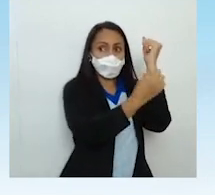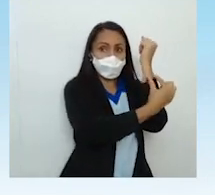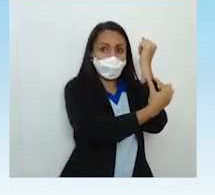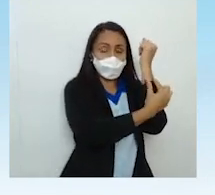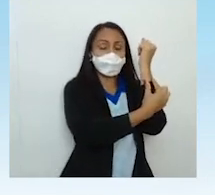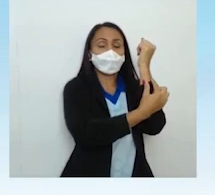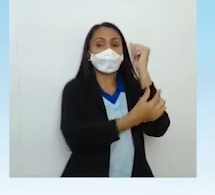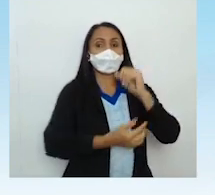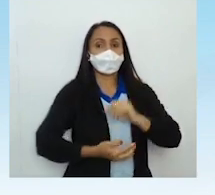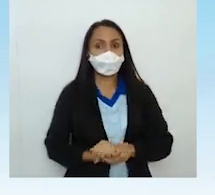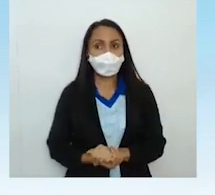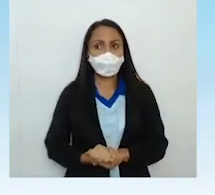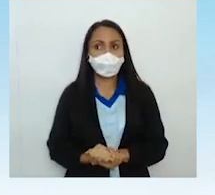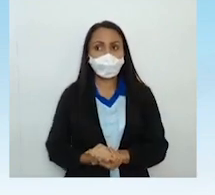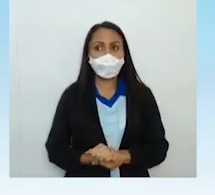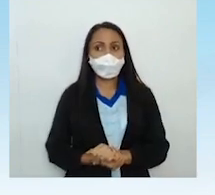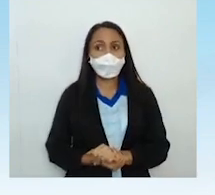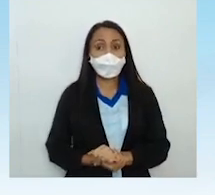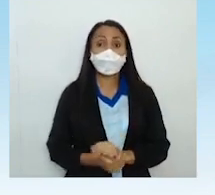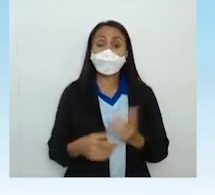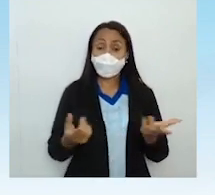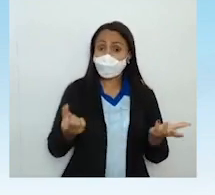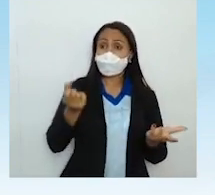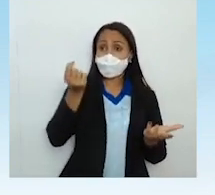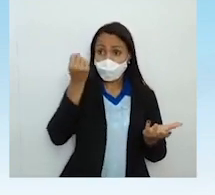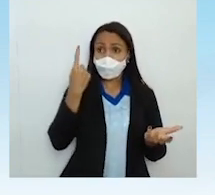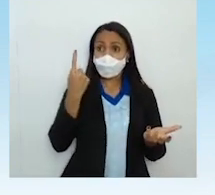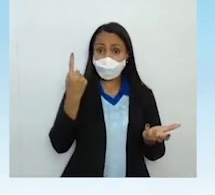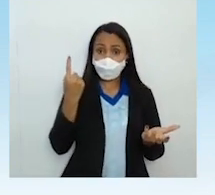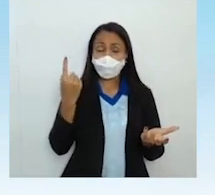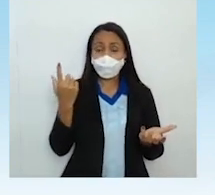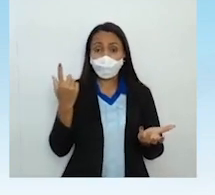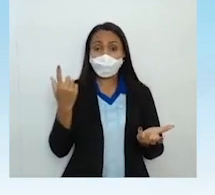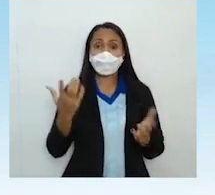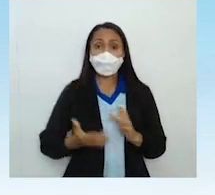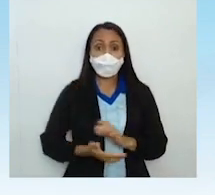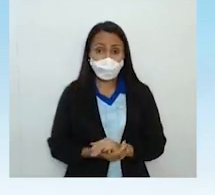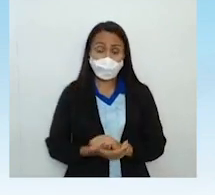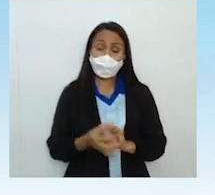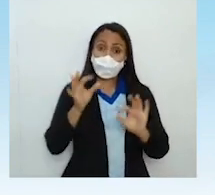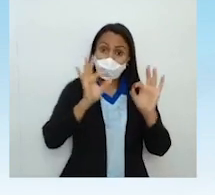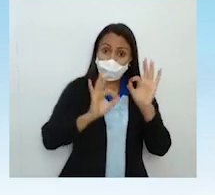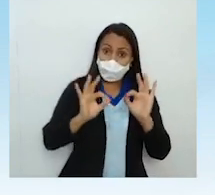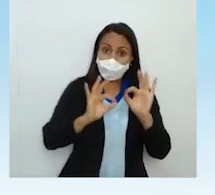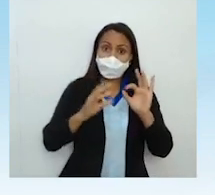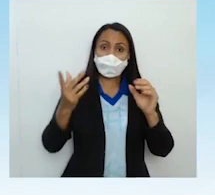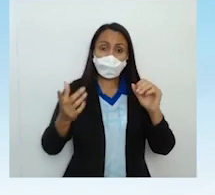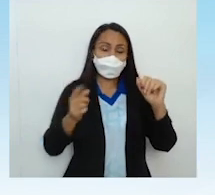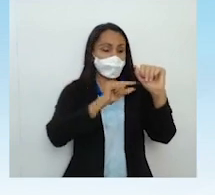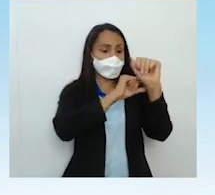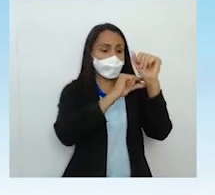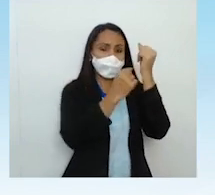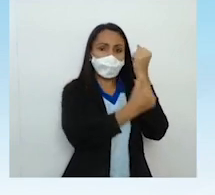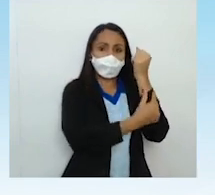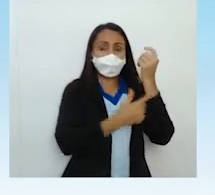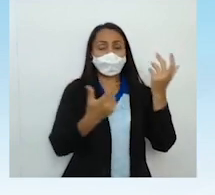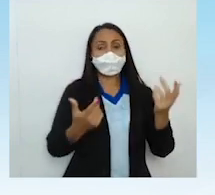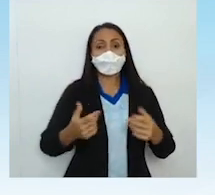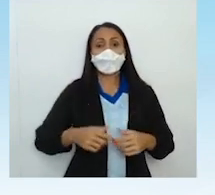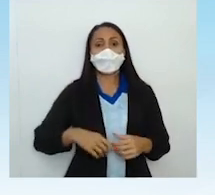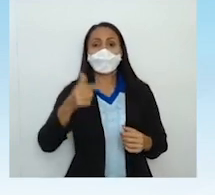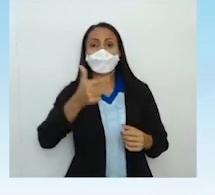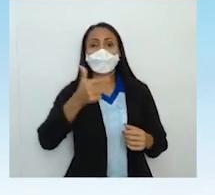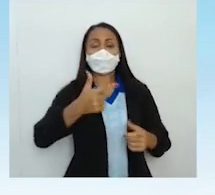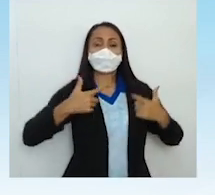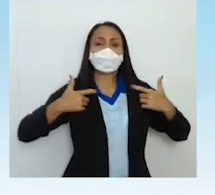capitanias hereditárias. Entendeu? Veja que absurdo, né? E que organização, veja, é como o alemão na Segunda Guerra